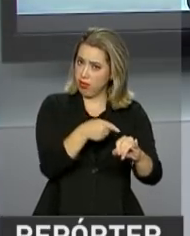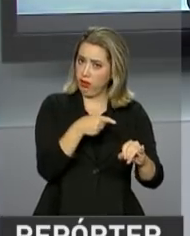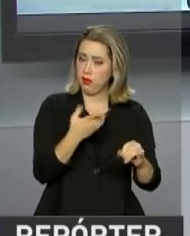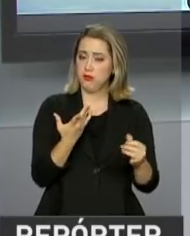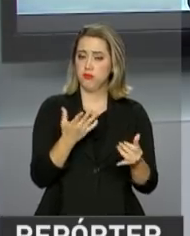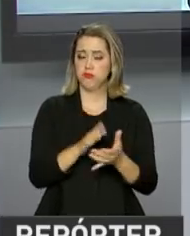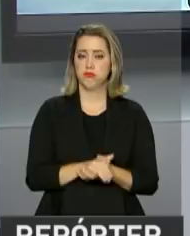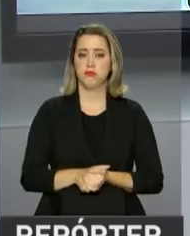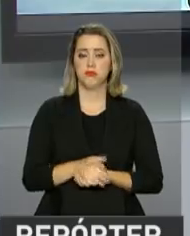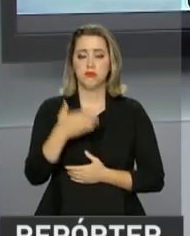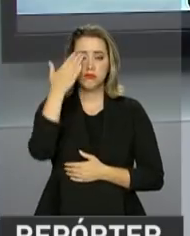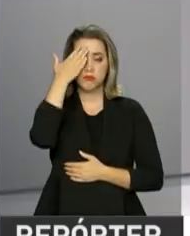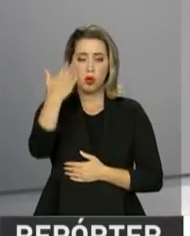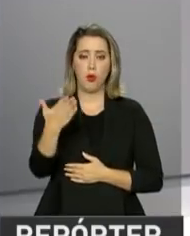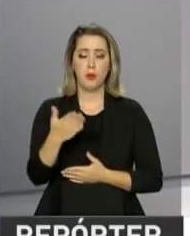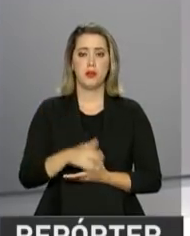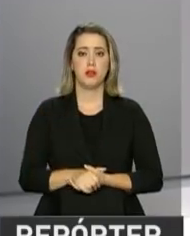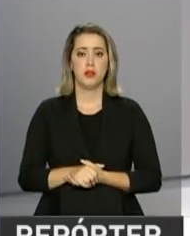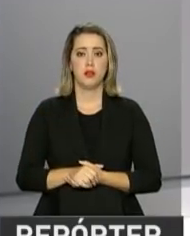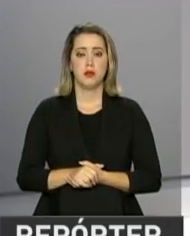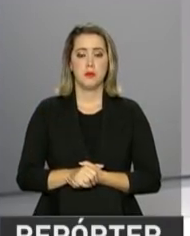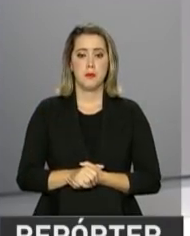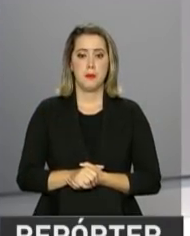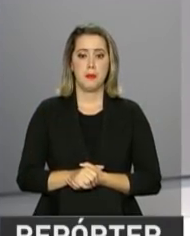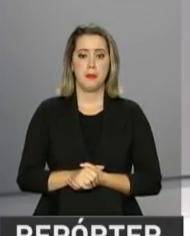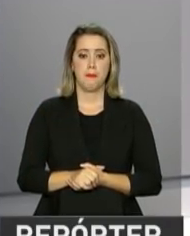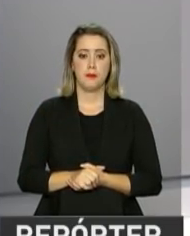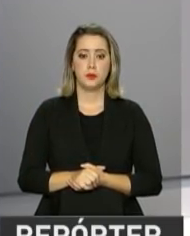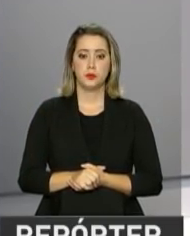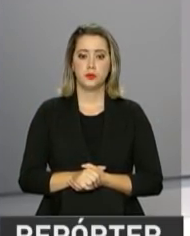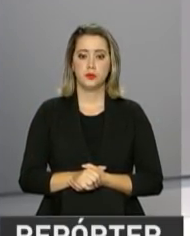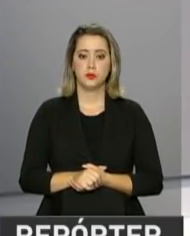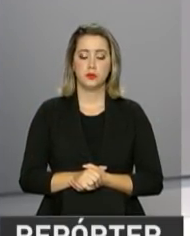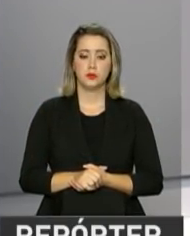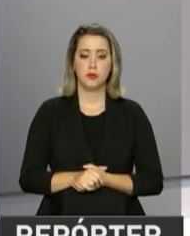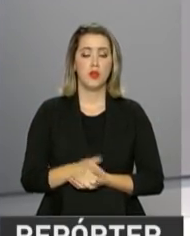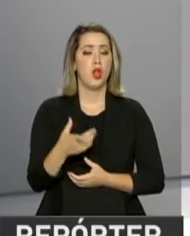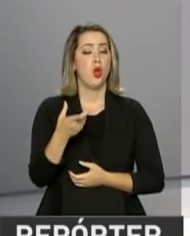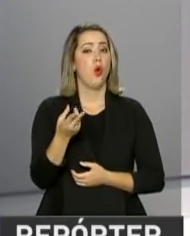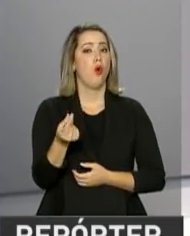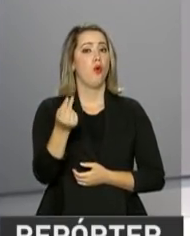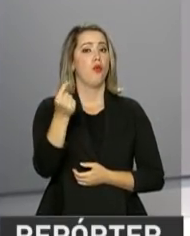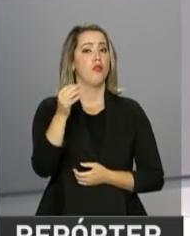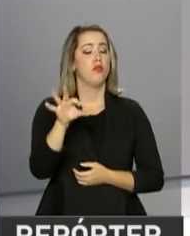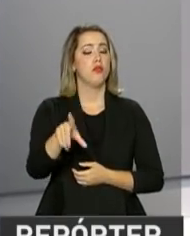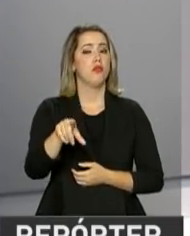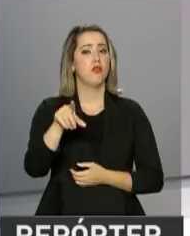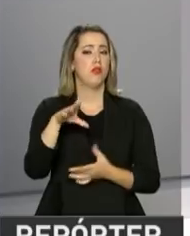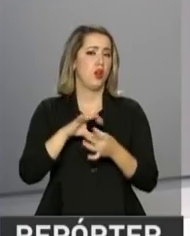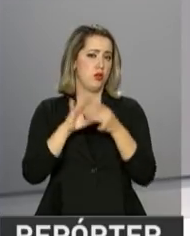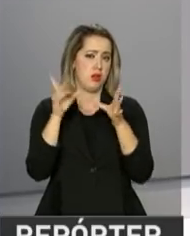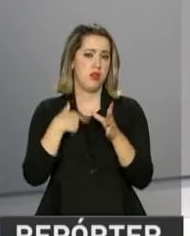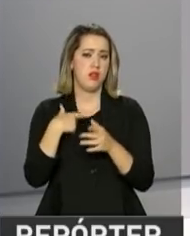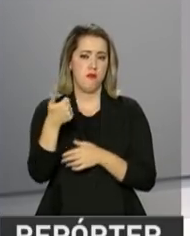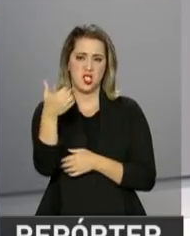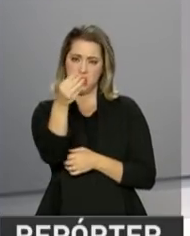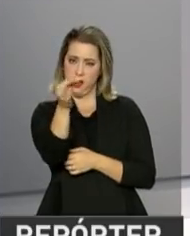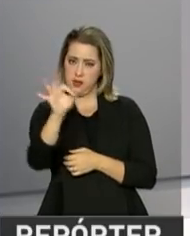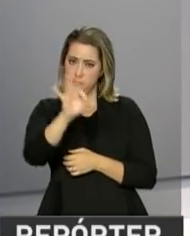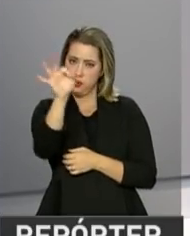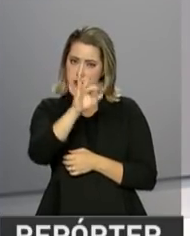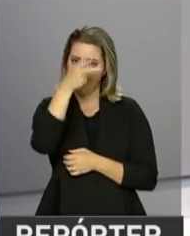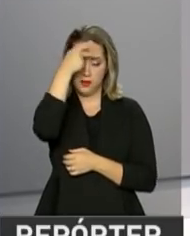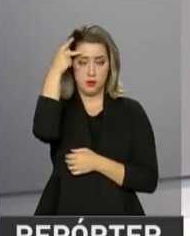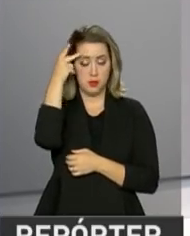Paulo, pelas suas informações. Aquele valor opcional que muita gente faz questão de pagar quando é bem atendido